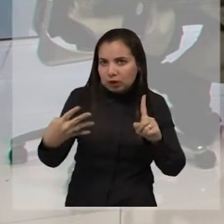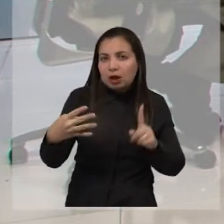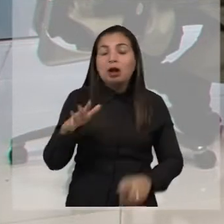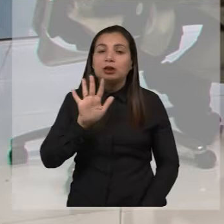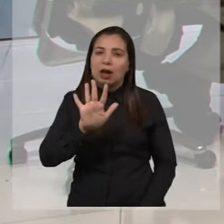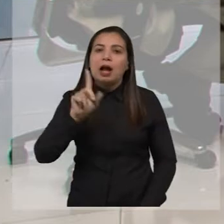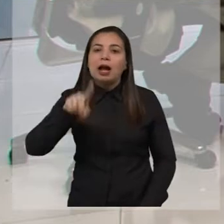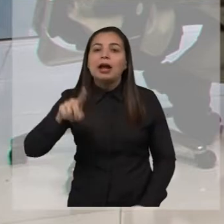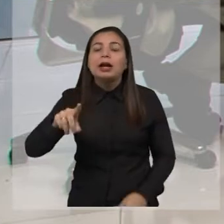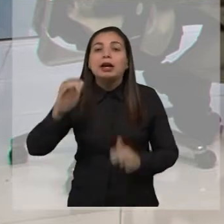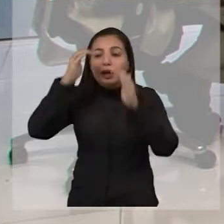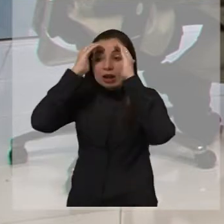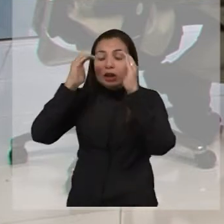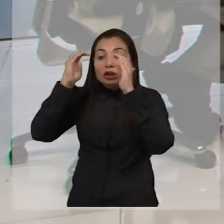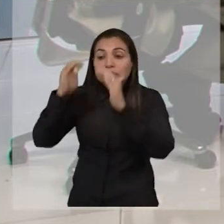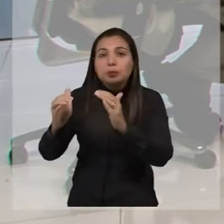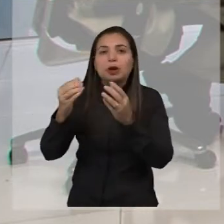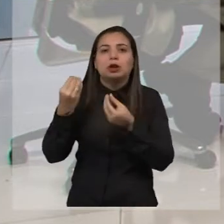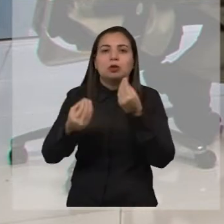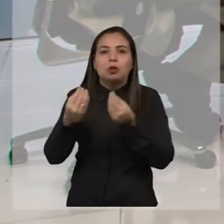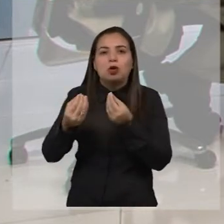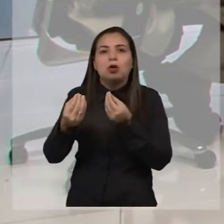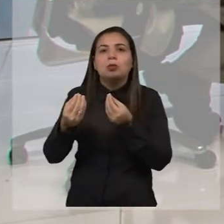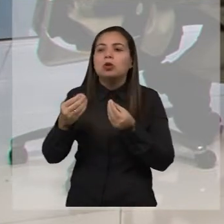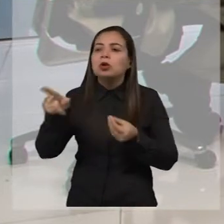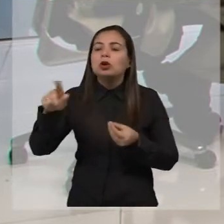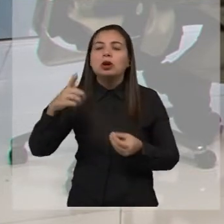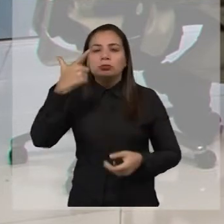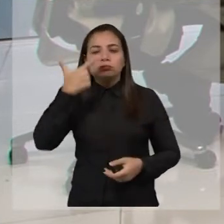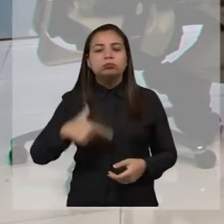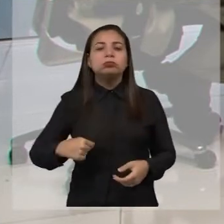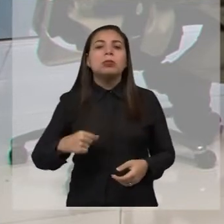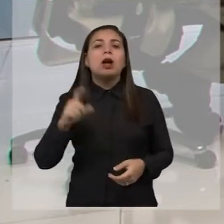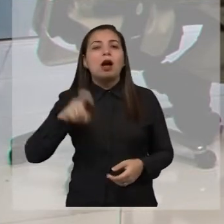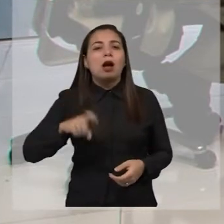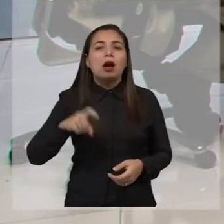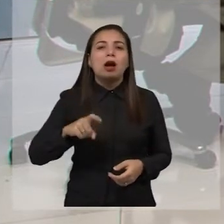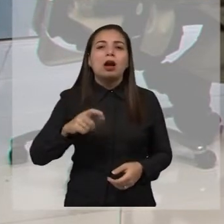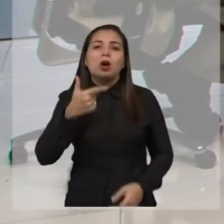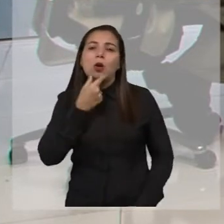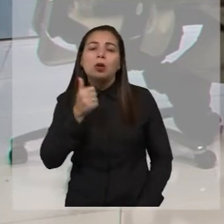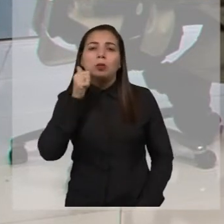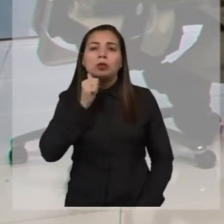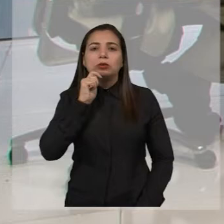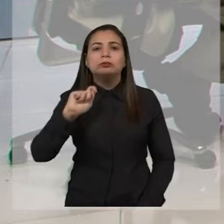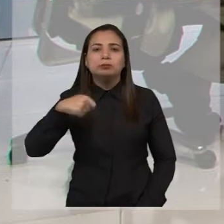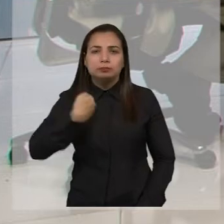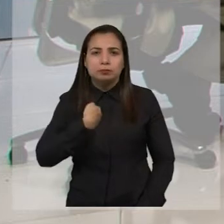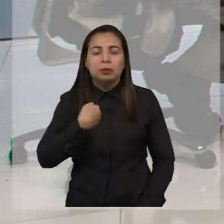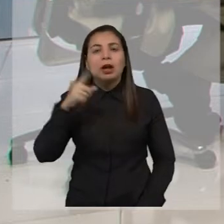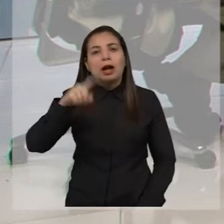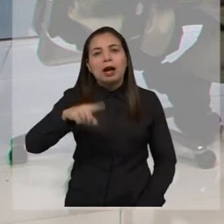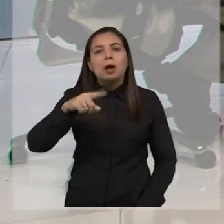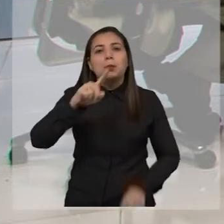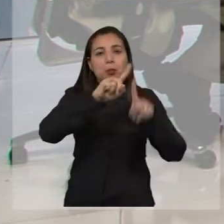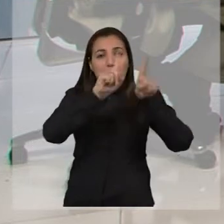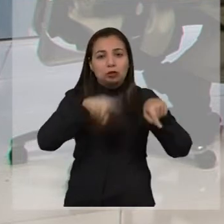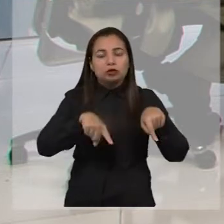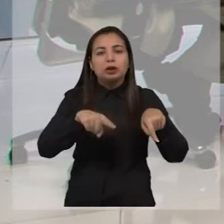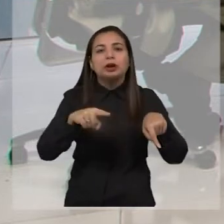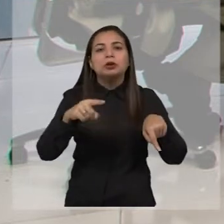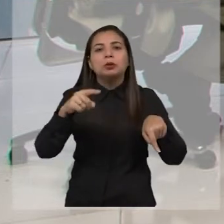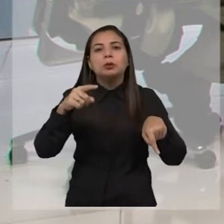de respeito à identidade, à orientação sexual dos travestis. Né? O nome do projeto é Meninas que Encantam. Né?